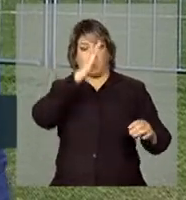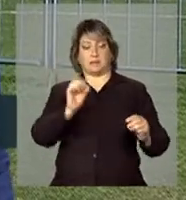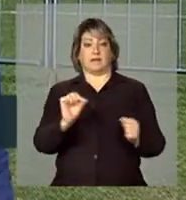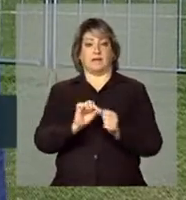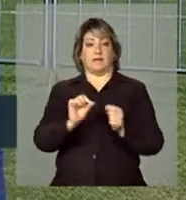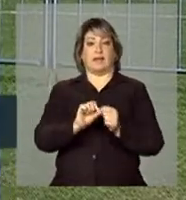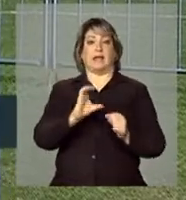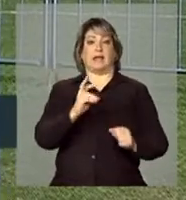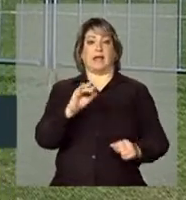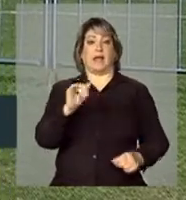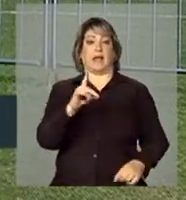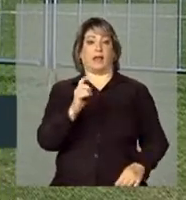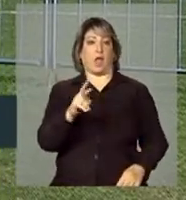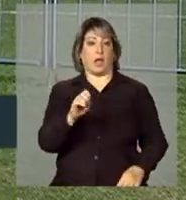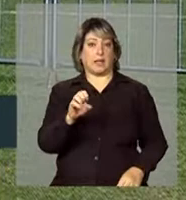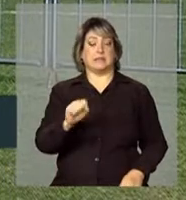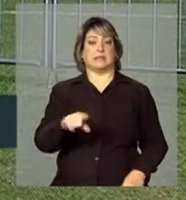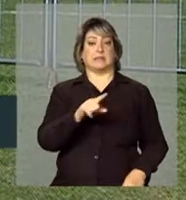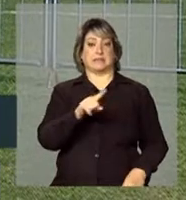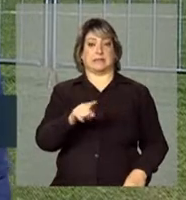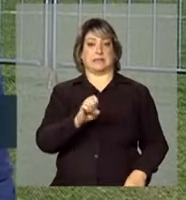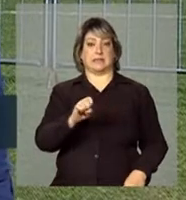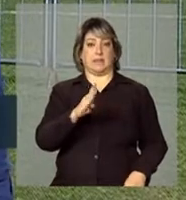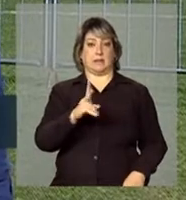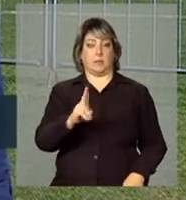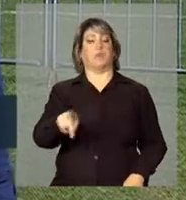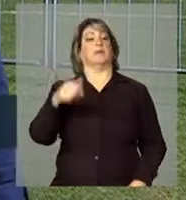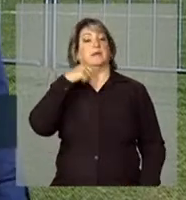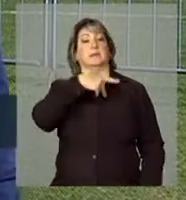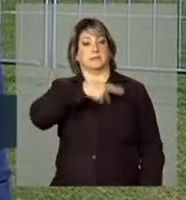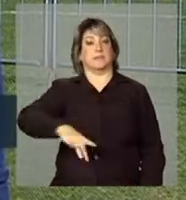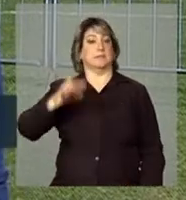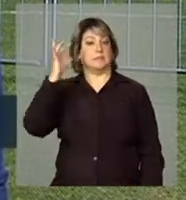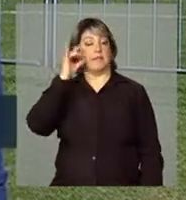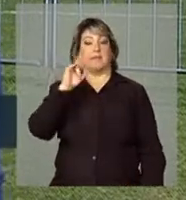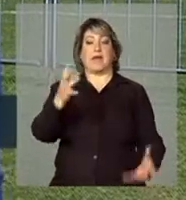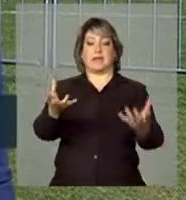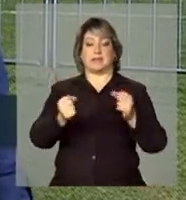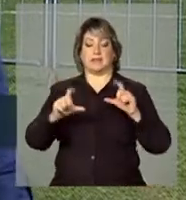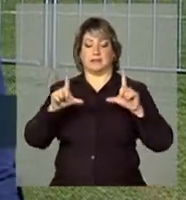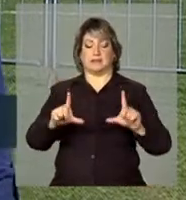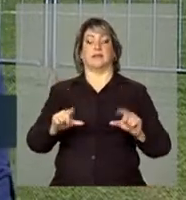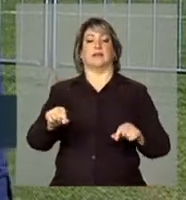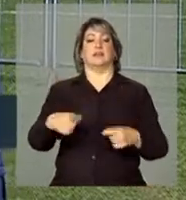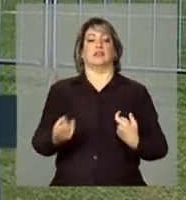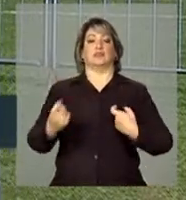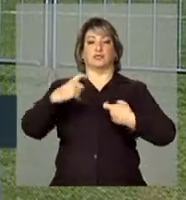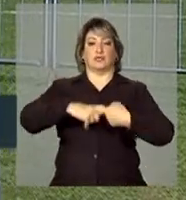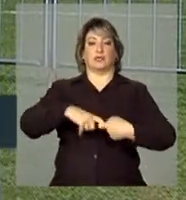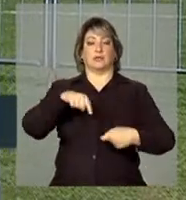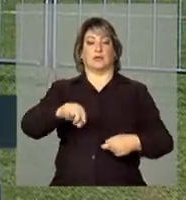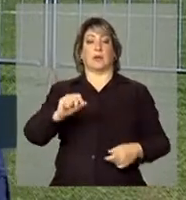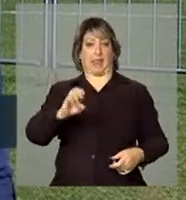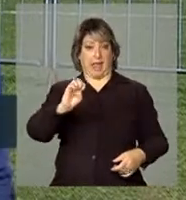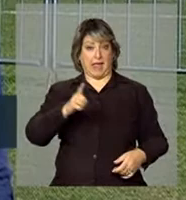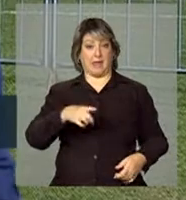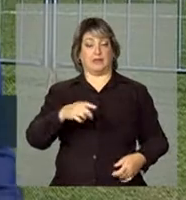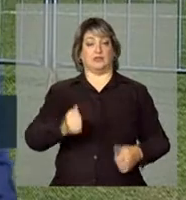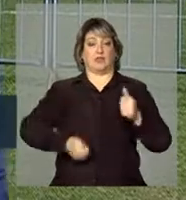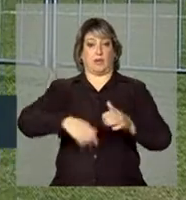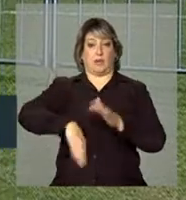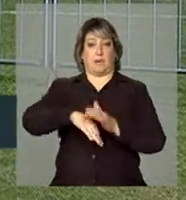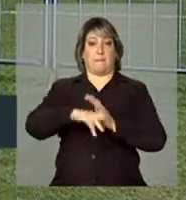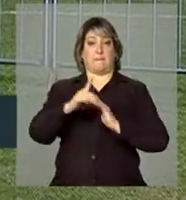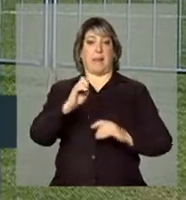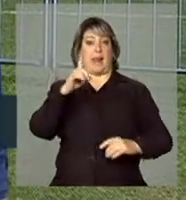de Zebu. A presidenta Dilma Rousseff vai receber o título de sócia da associação das mãos do ex-jogador Pelé, o Rei Pelé, que